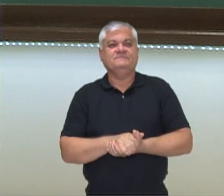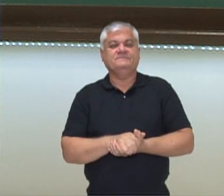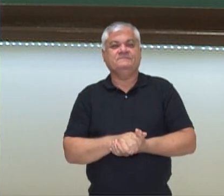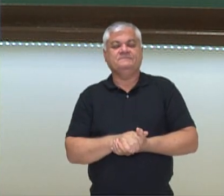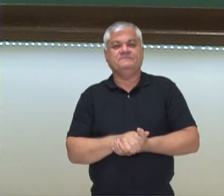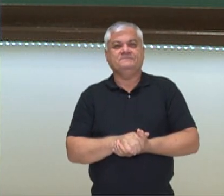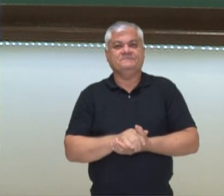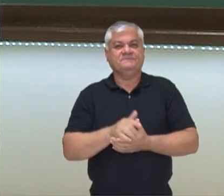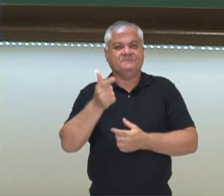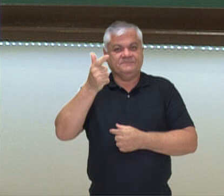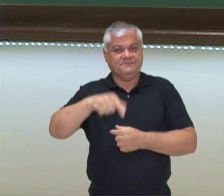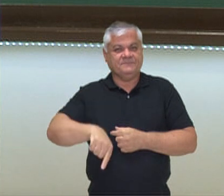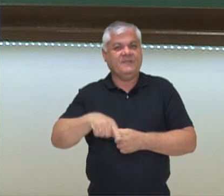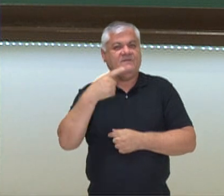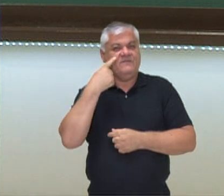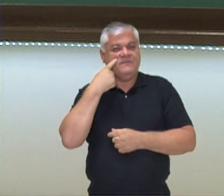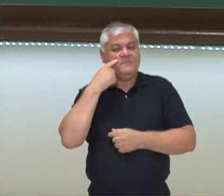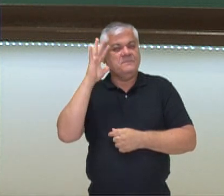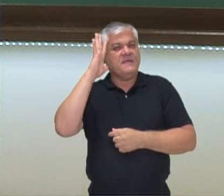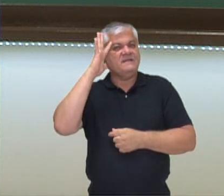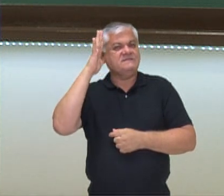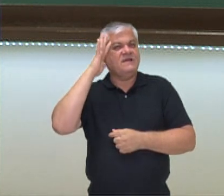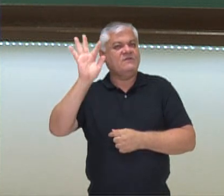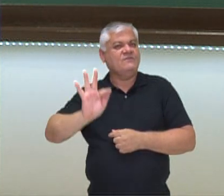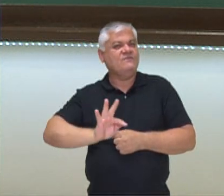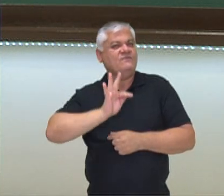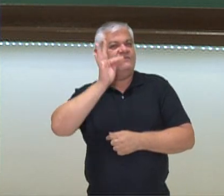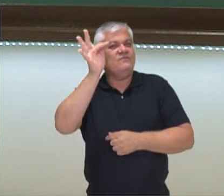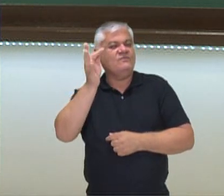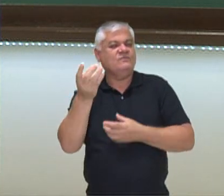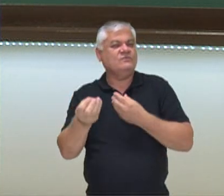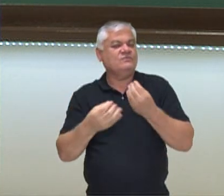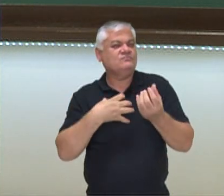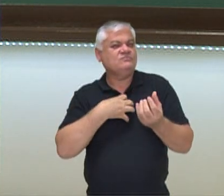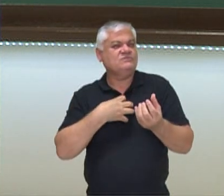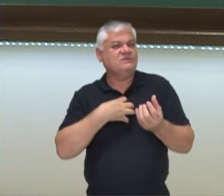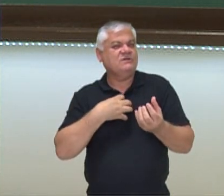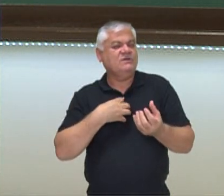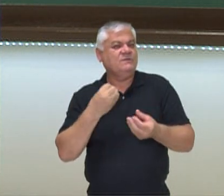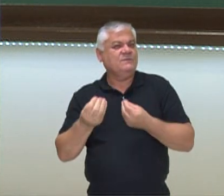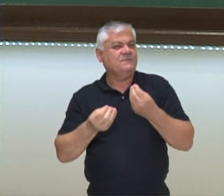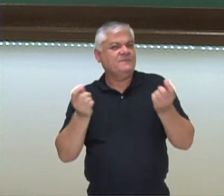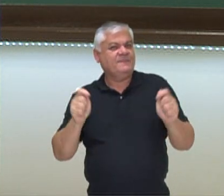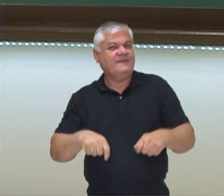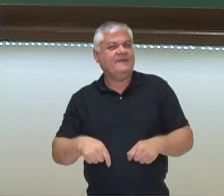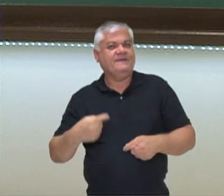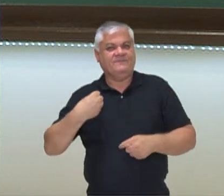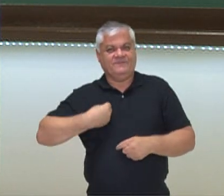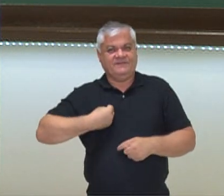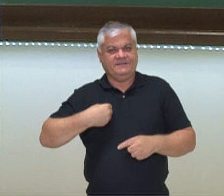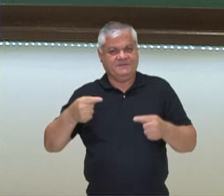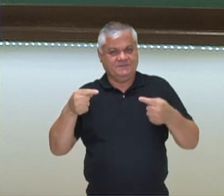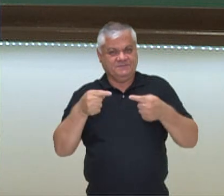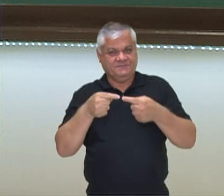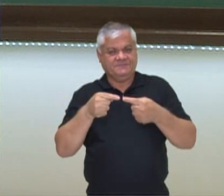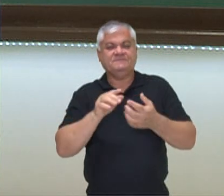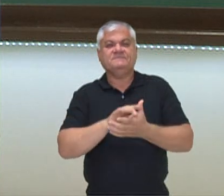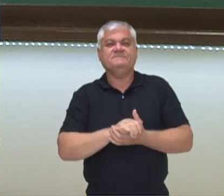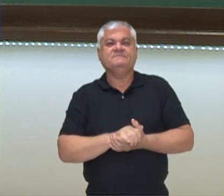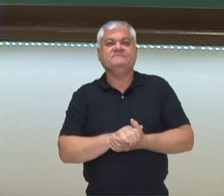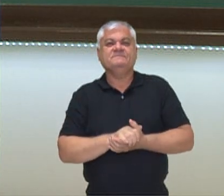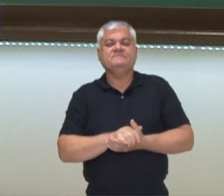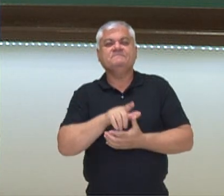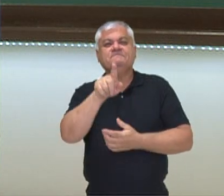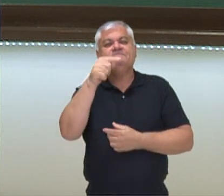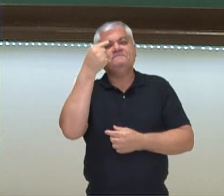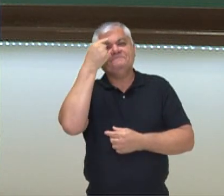Na sequência, vamos pensar um pouquinho no futuro de uma forma que faz parte da nossa realidade. Você já pensou